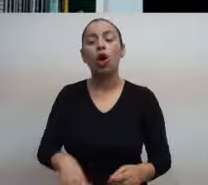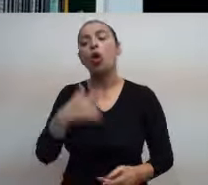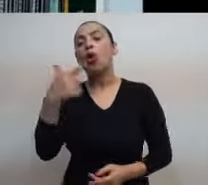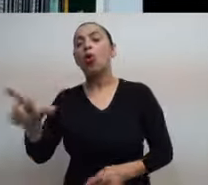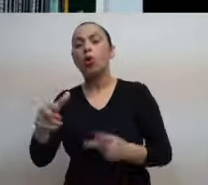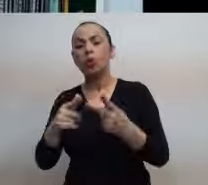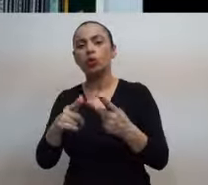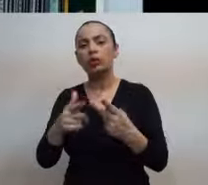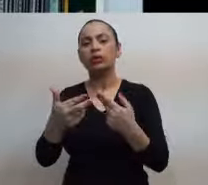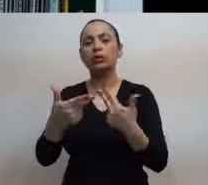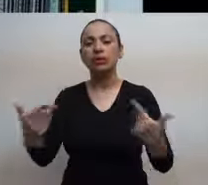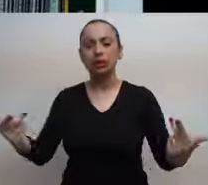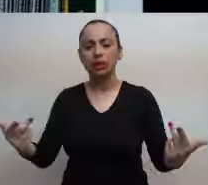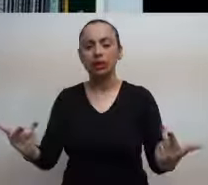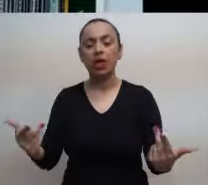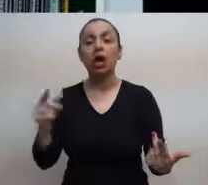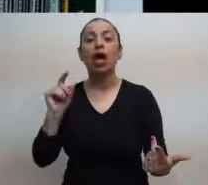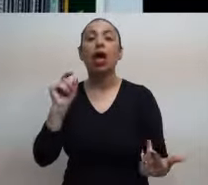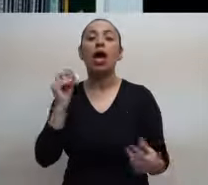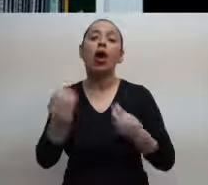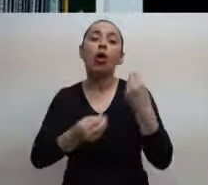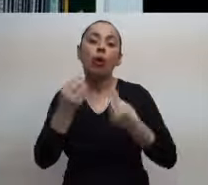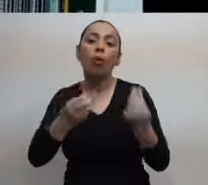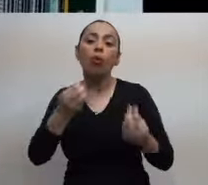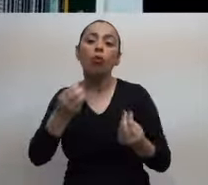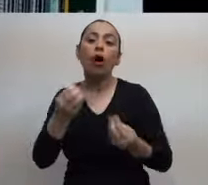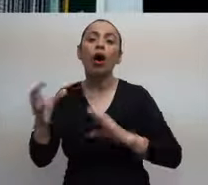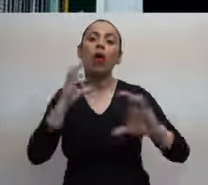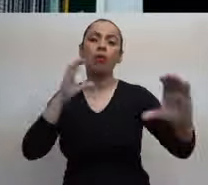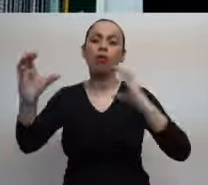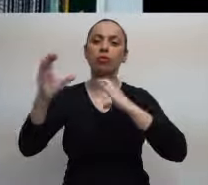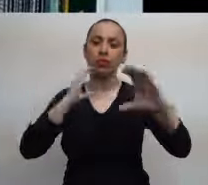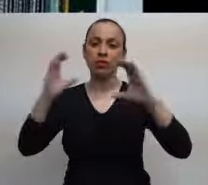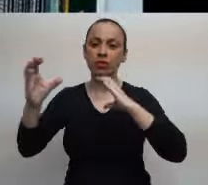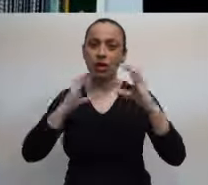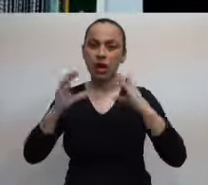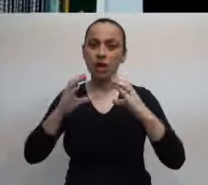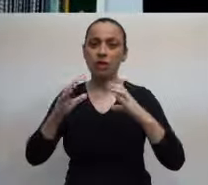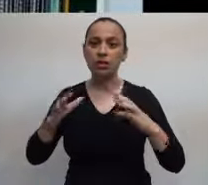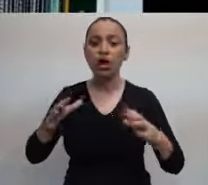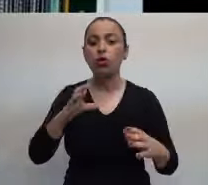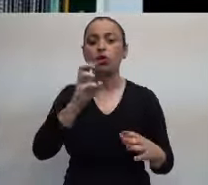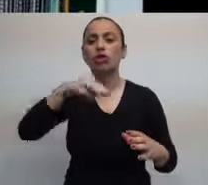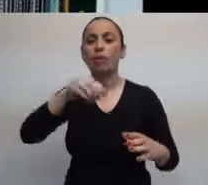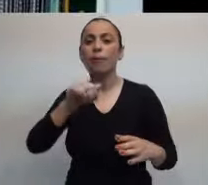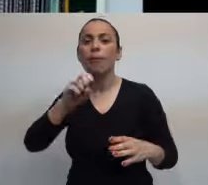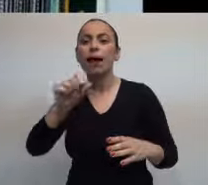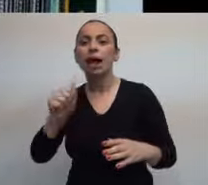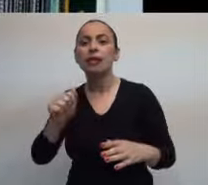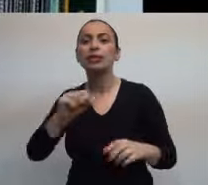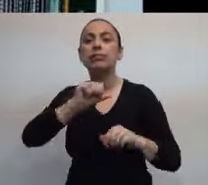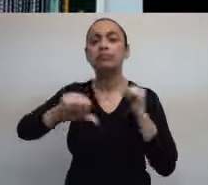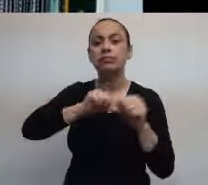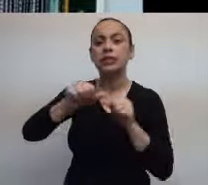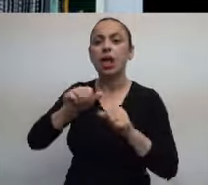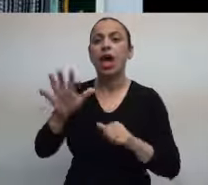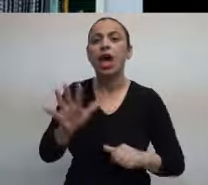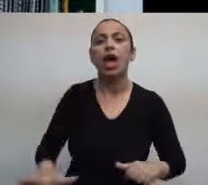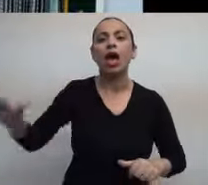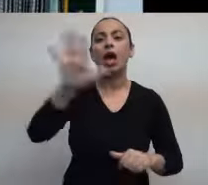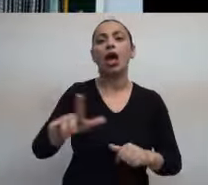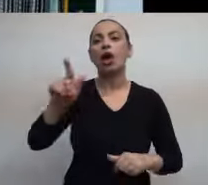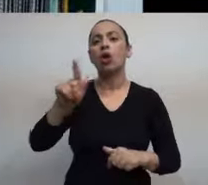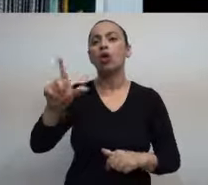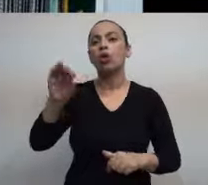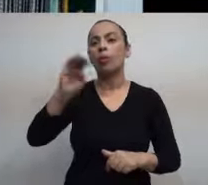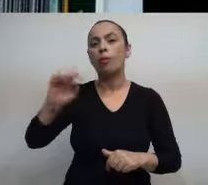Outro fator seria o meio de comunicação de massas acabarem priorizando o global em